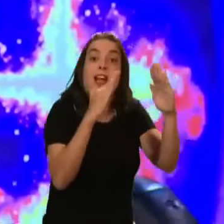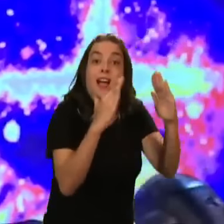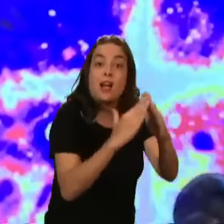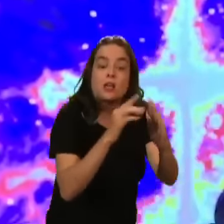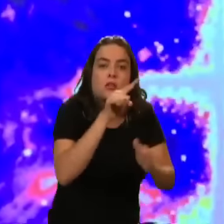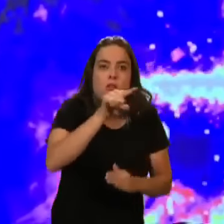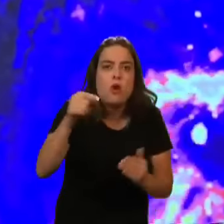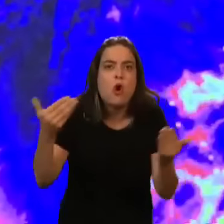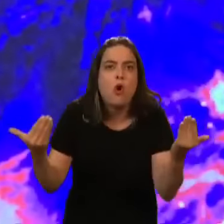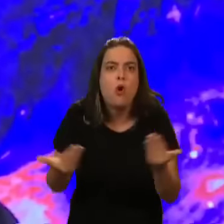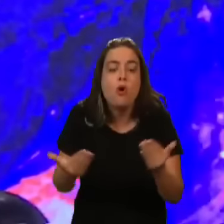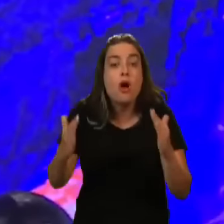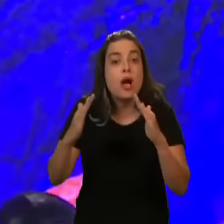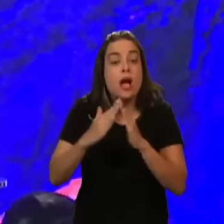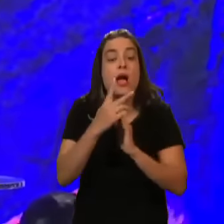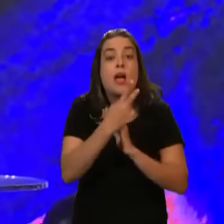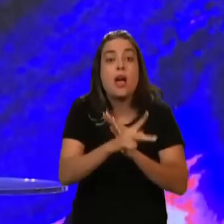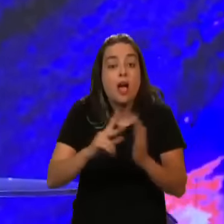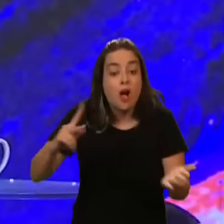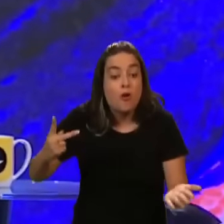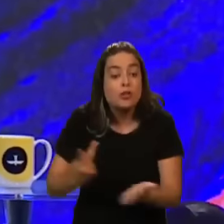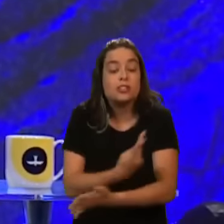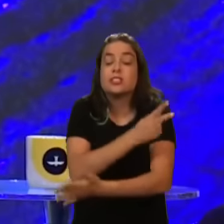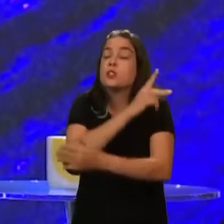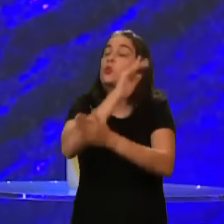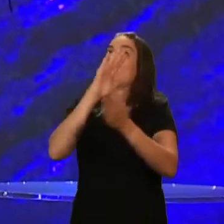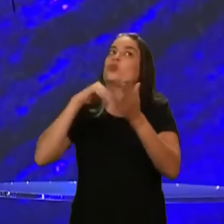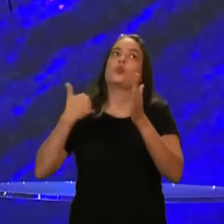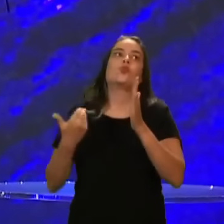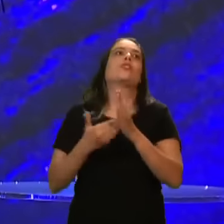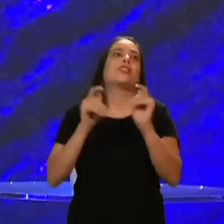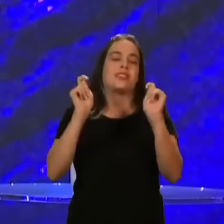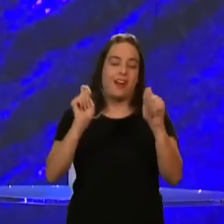casa dele. Tudo pode acontecer.